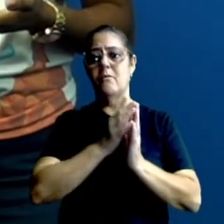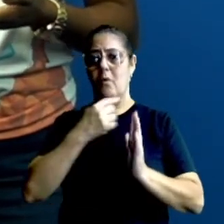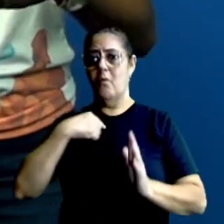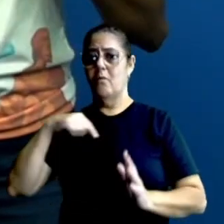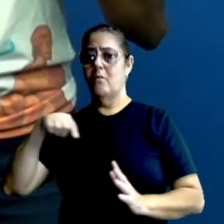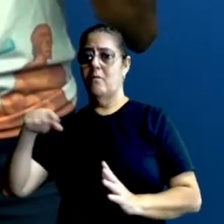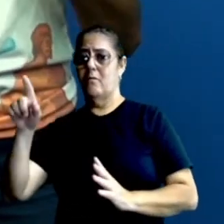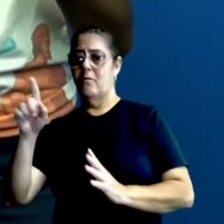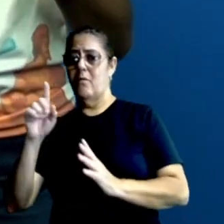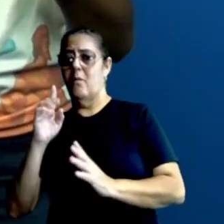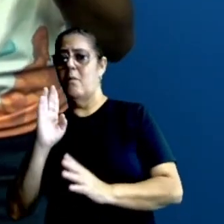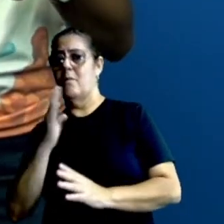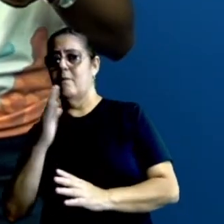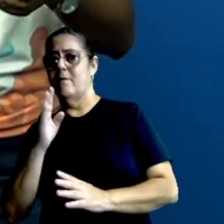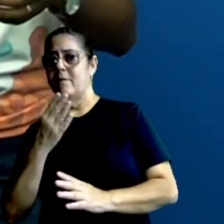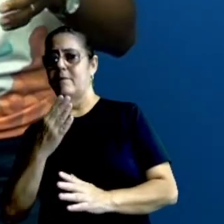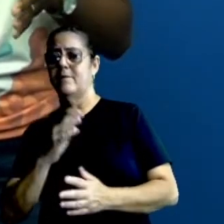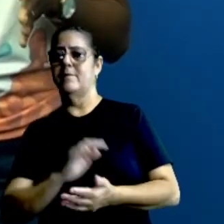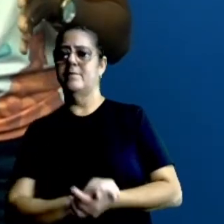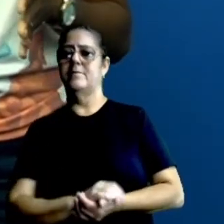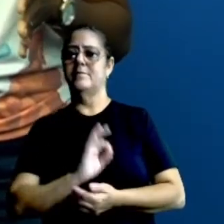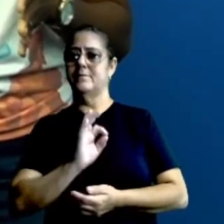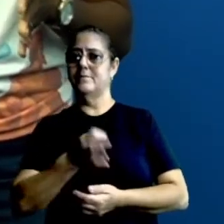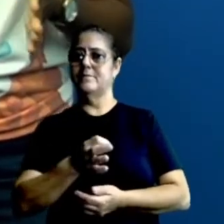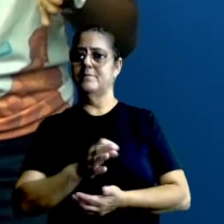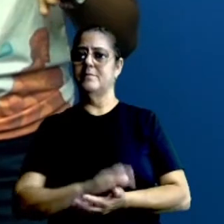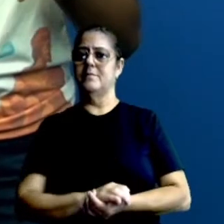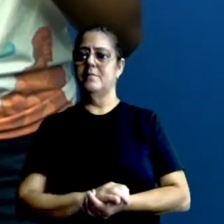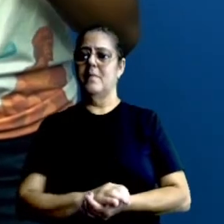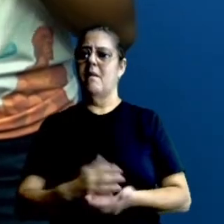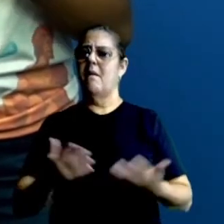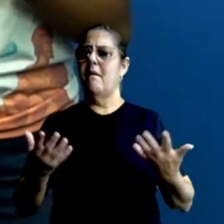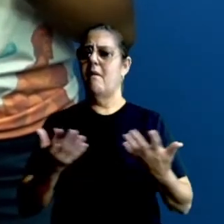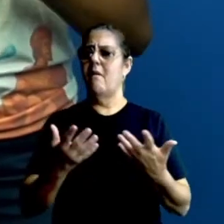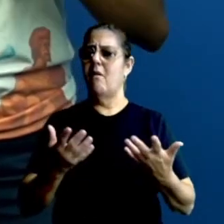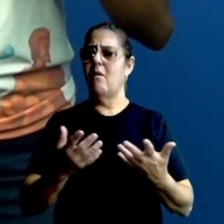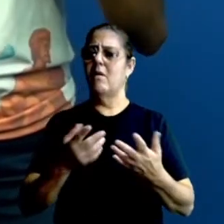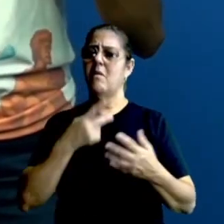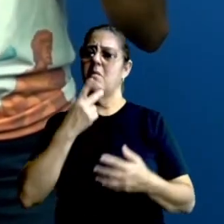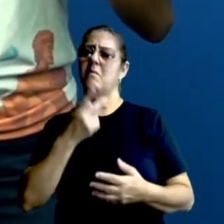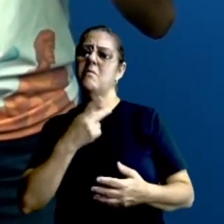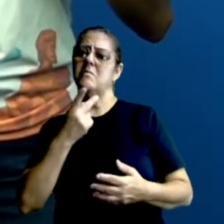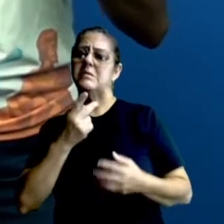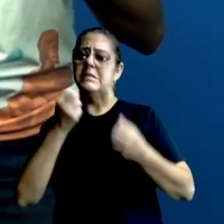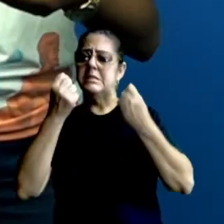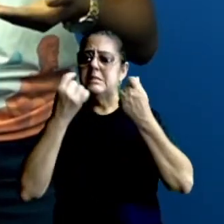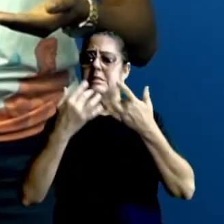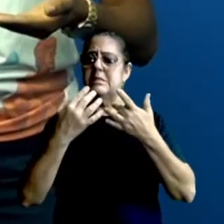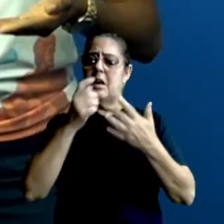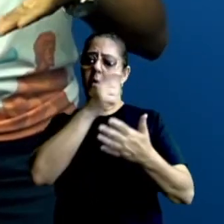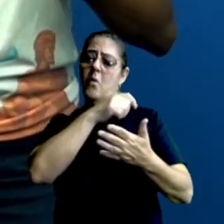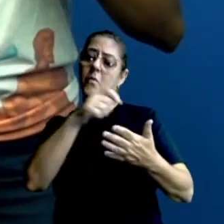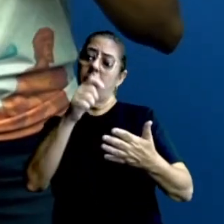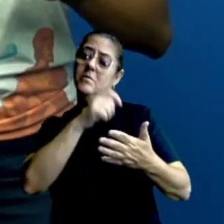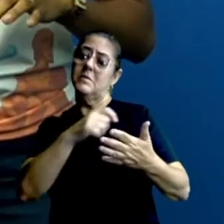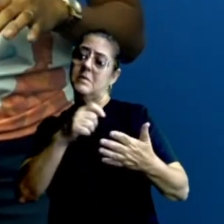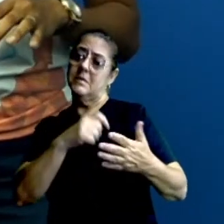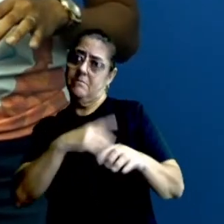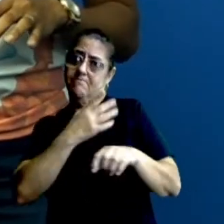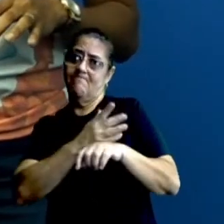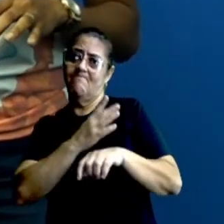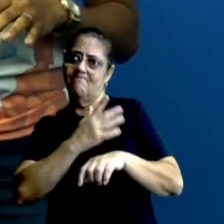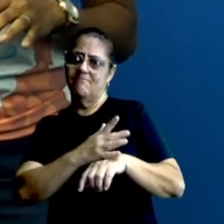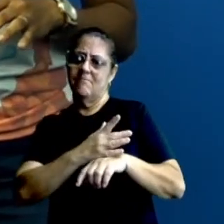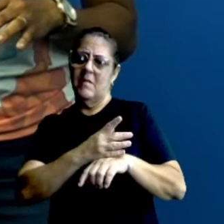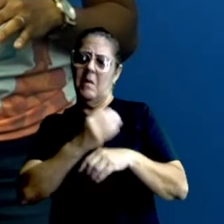por favor correto e agora como se pronuncia eu sei a palavra mas